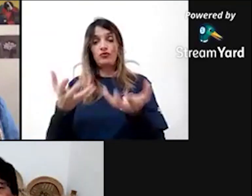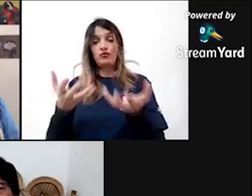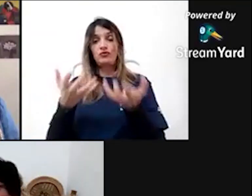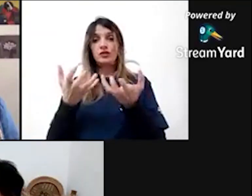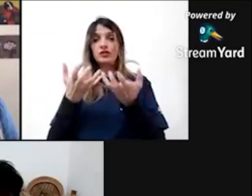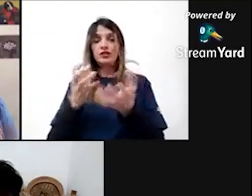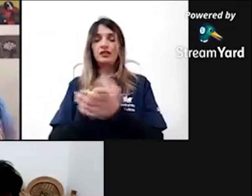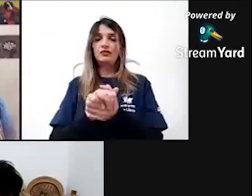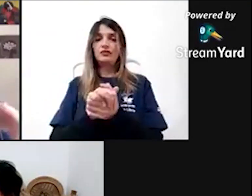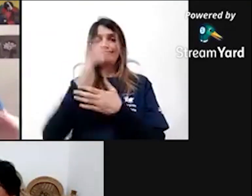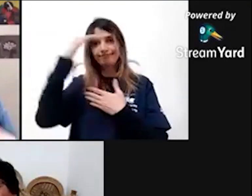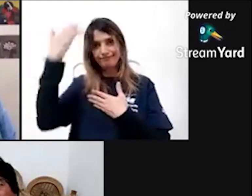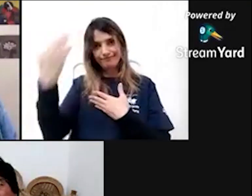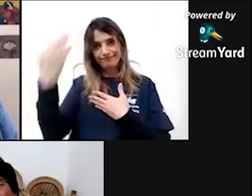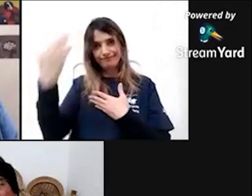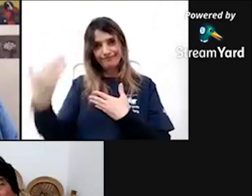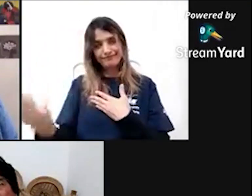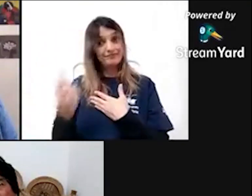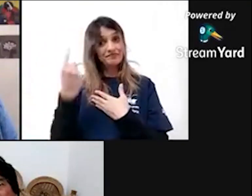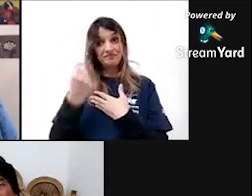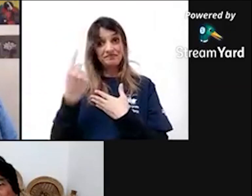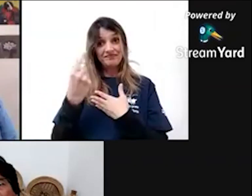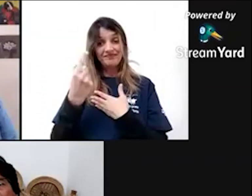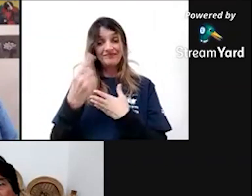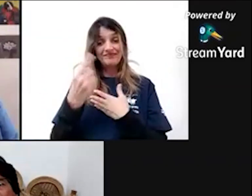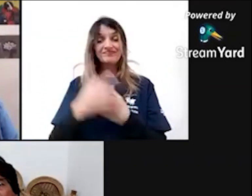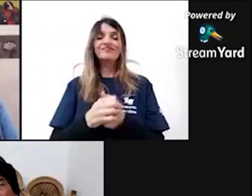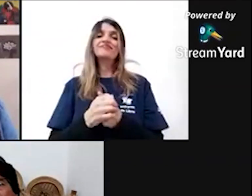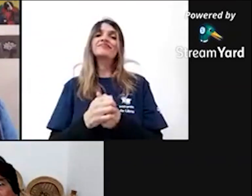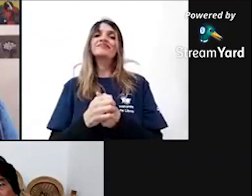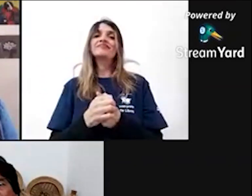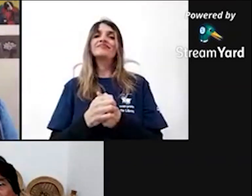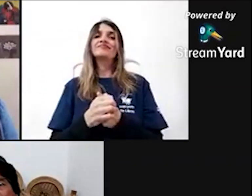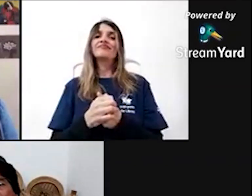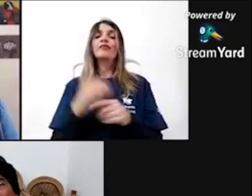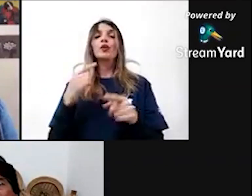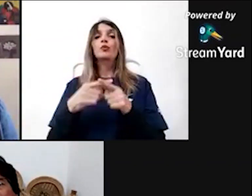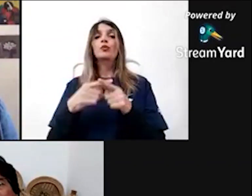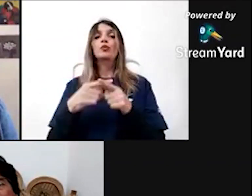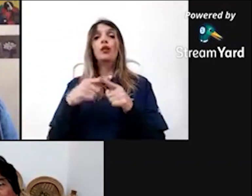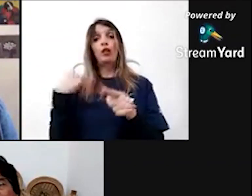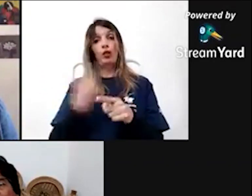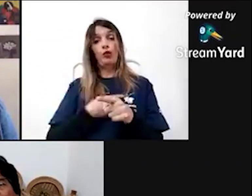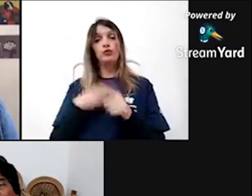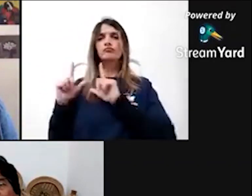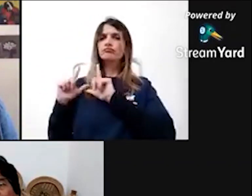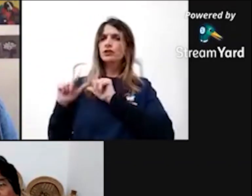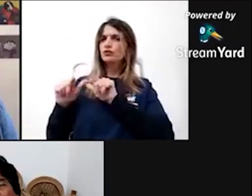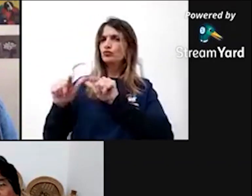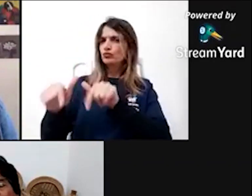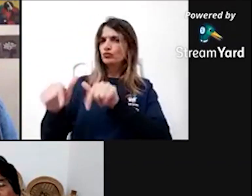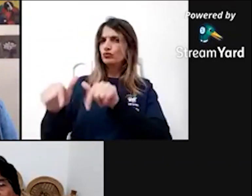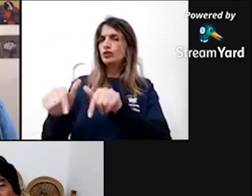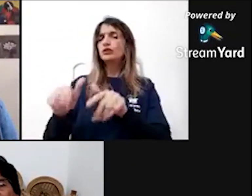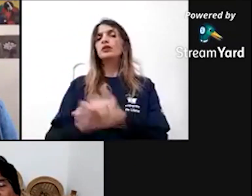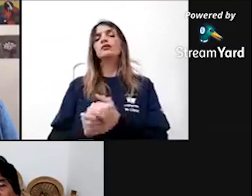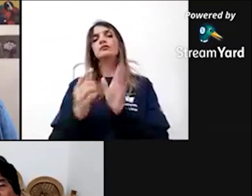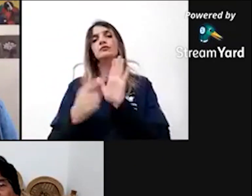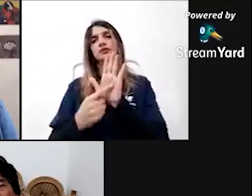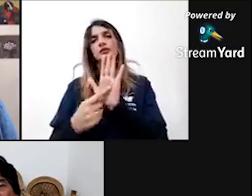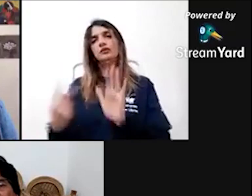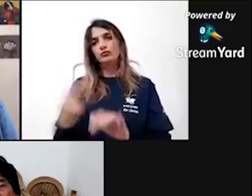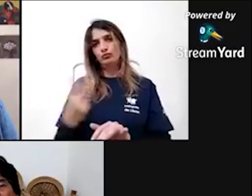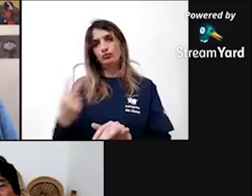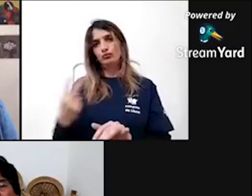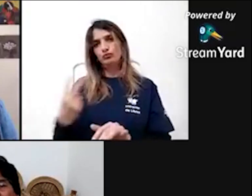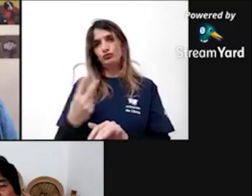primeira atenção junto com vocês, porque faz parte da nossa tradição, das nossas apresentações, Cristina e eu e